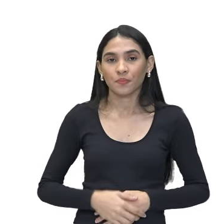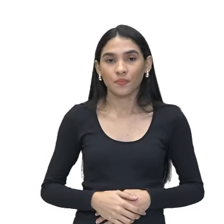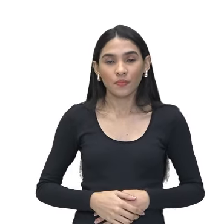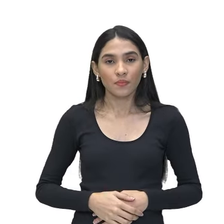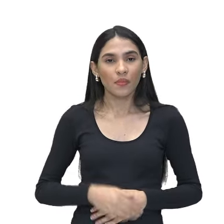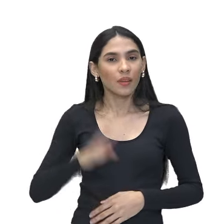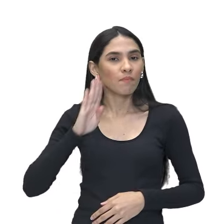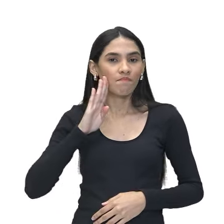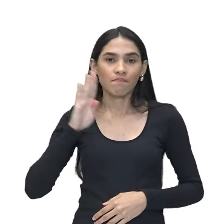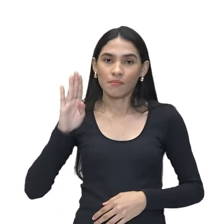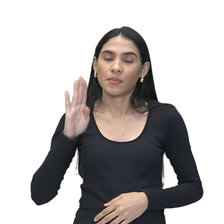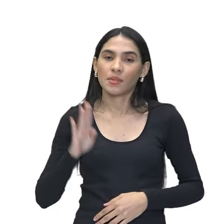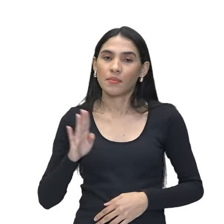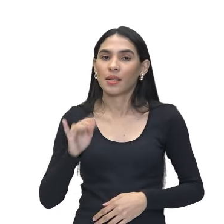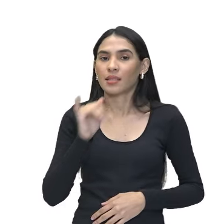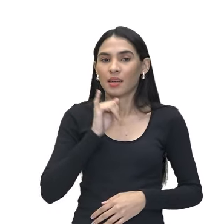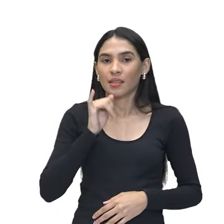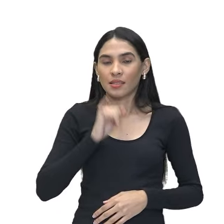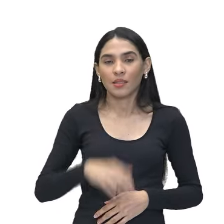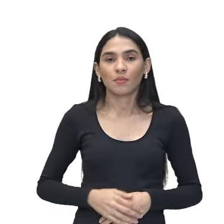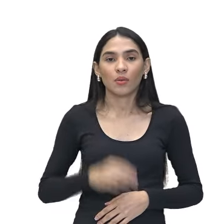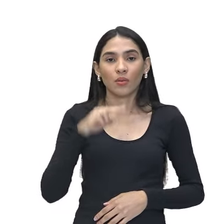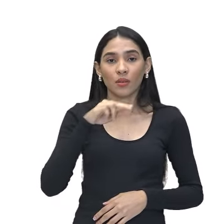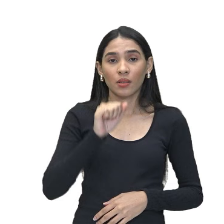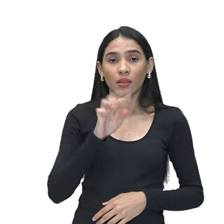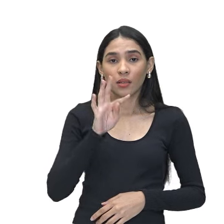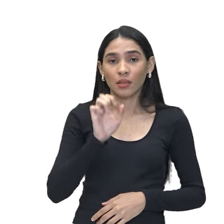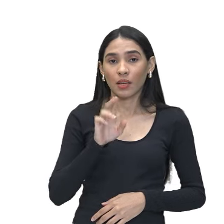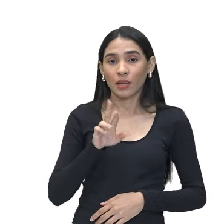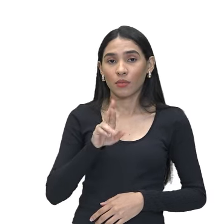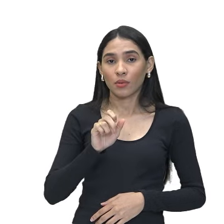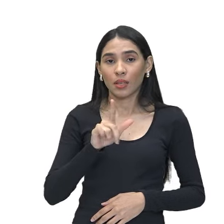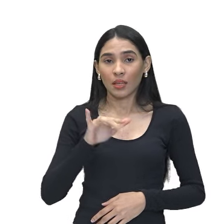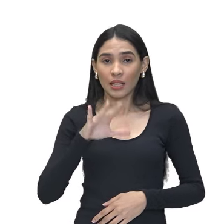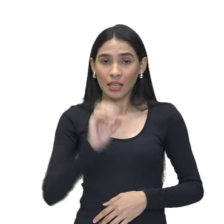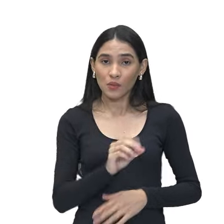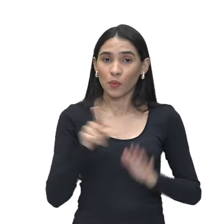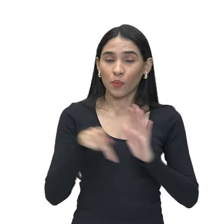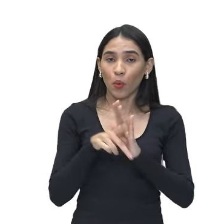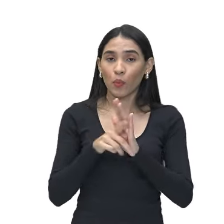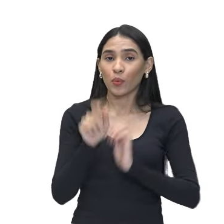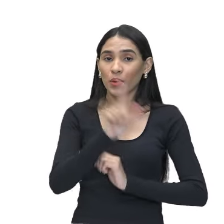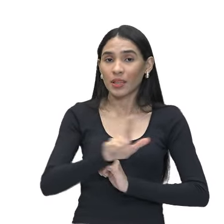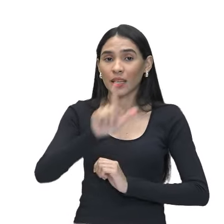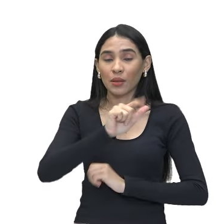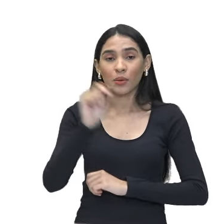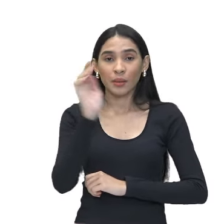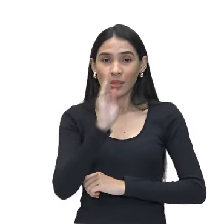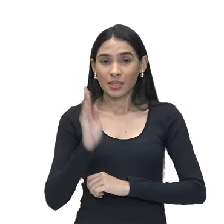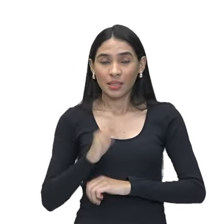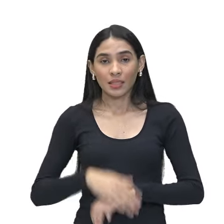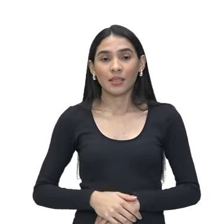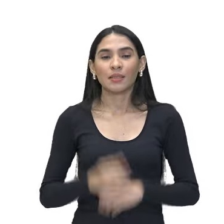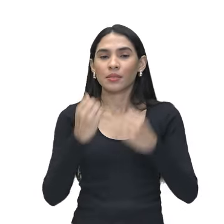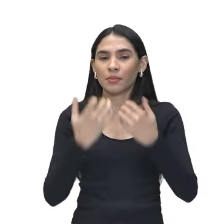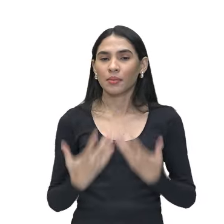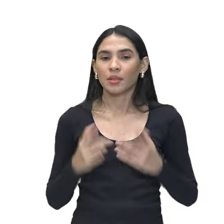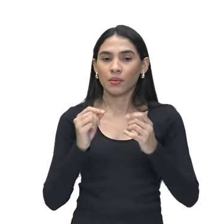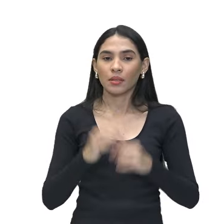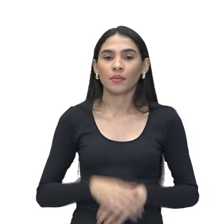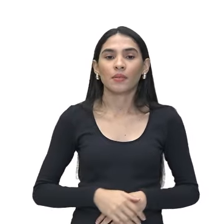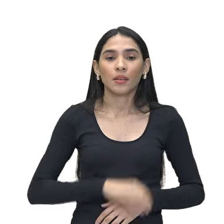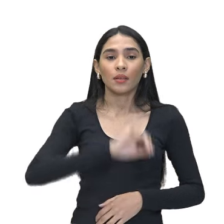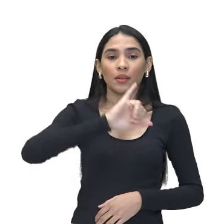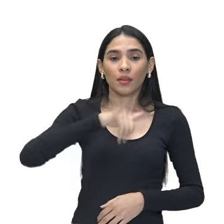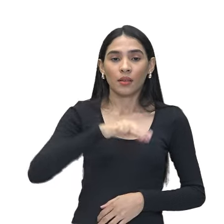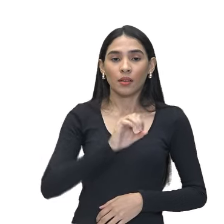dos principais exemplos de naturalismo da literatura brasileira, certo? E diz o seguinte: João